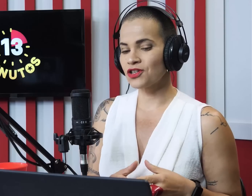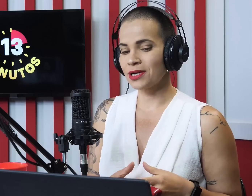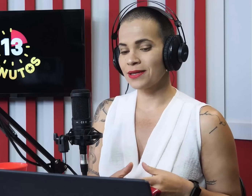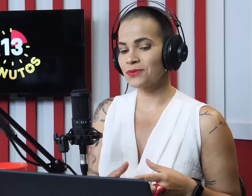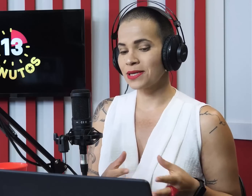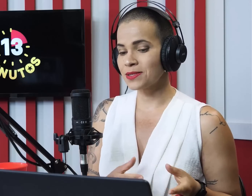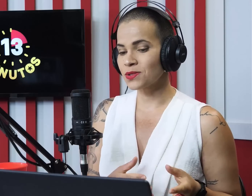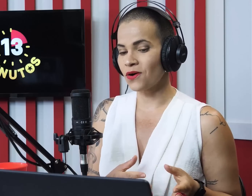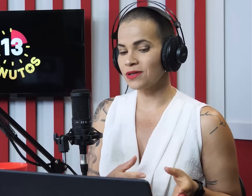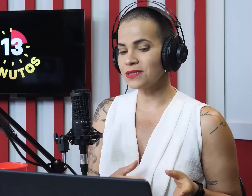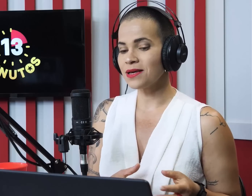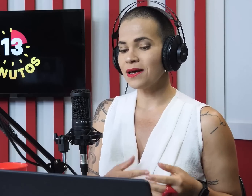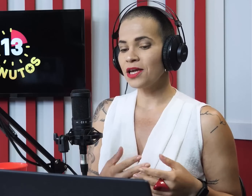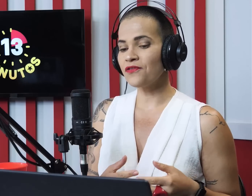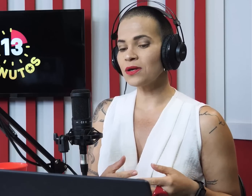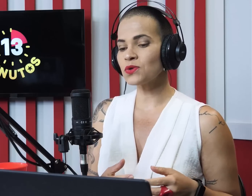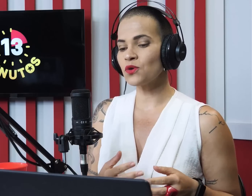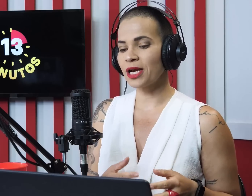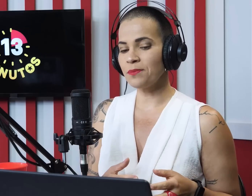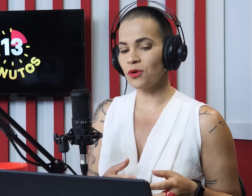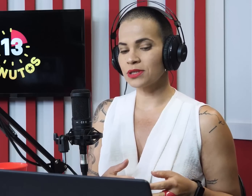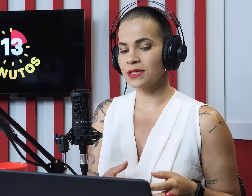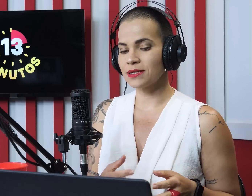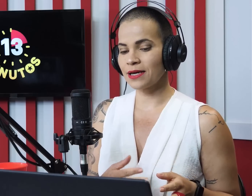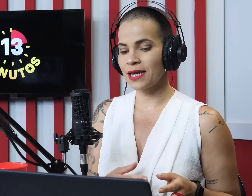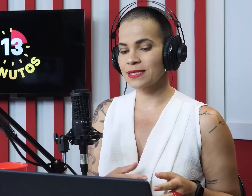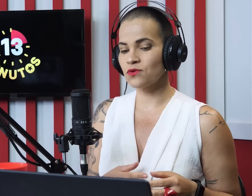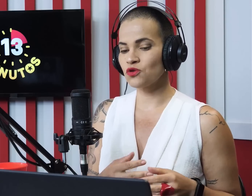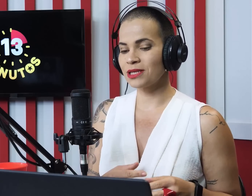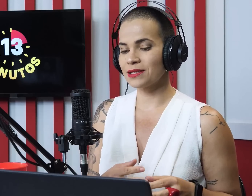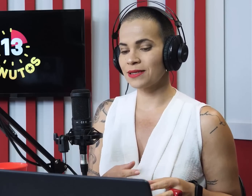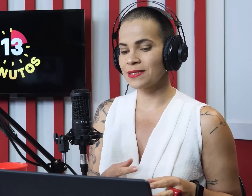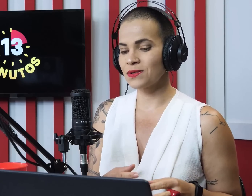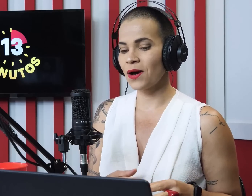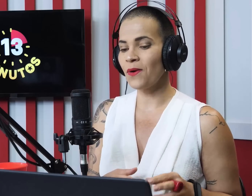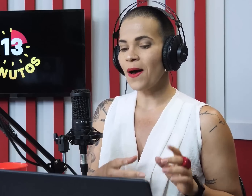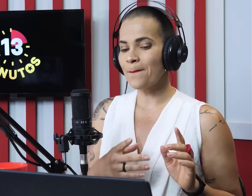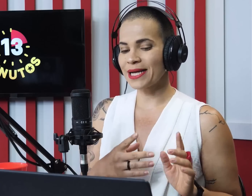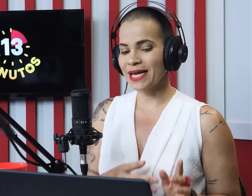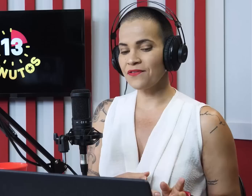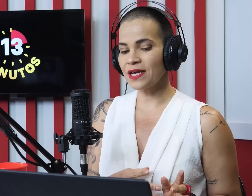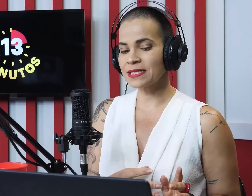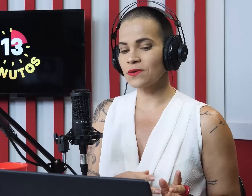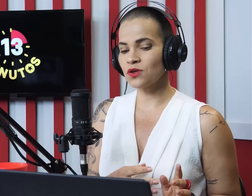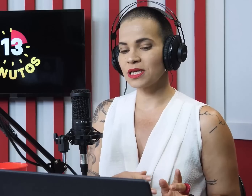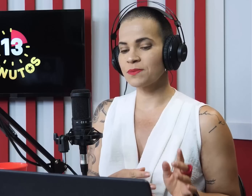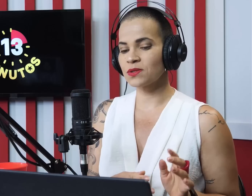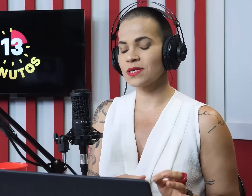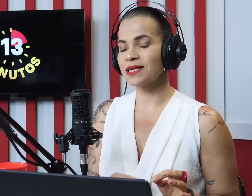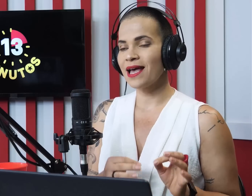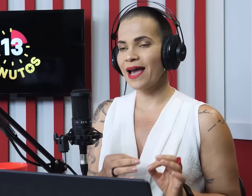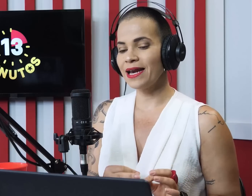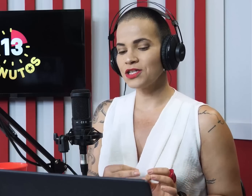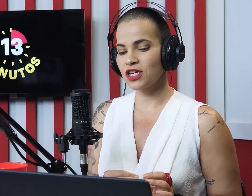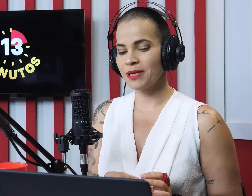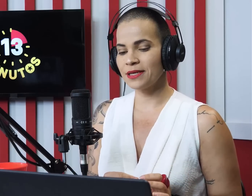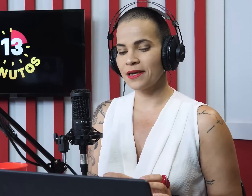tema seja tratado nas escolas e falou sobre a importância da criação de uma data nacional para reflexão sobre as